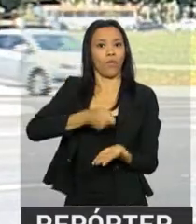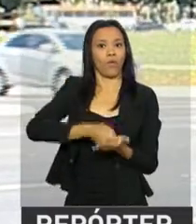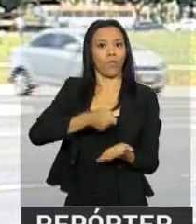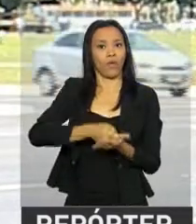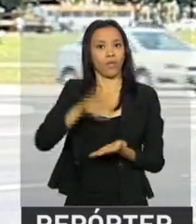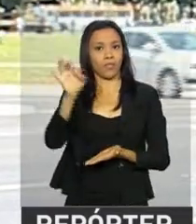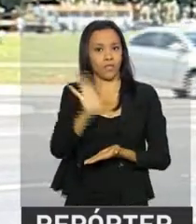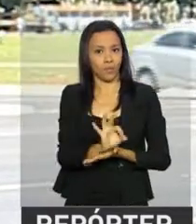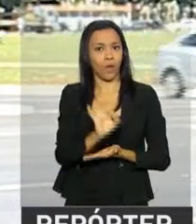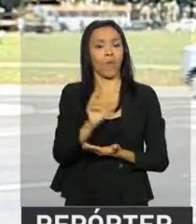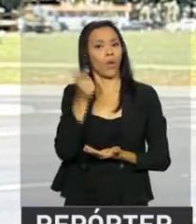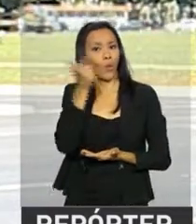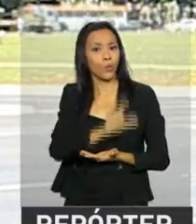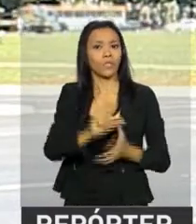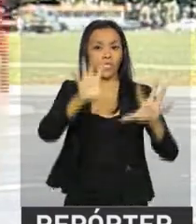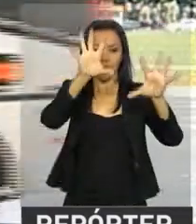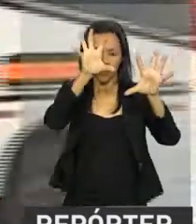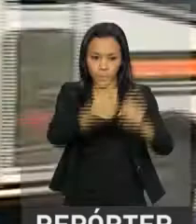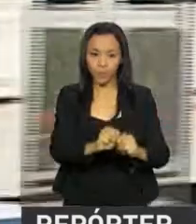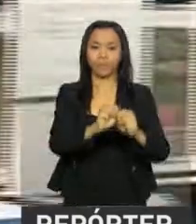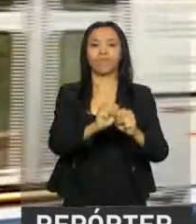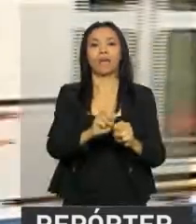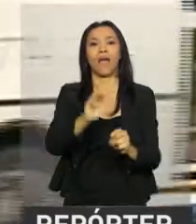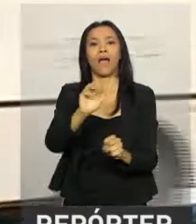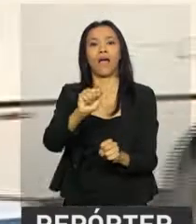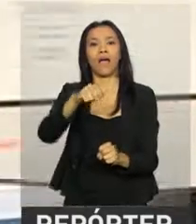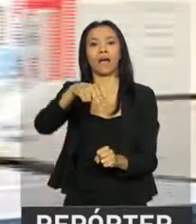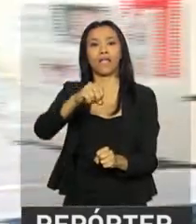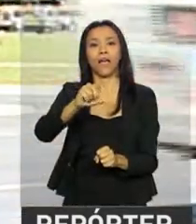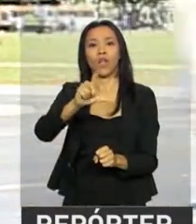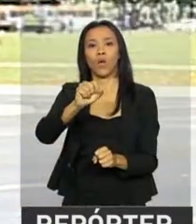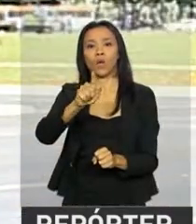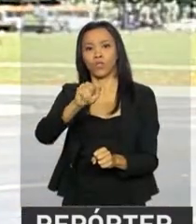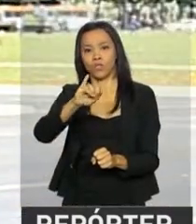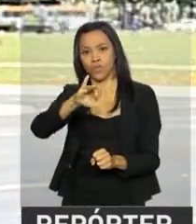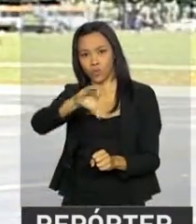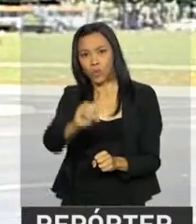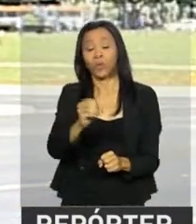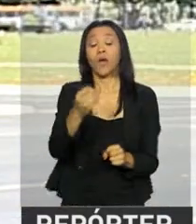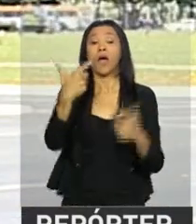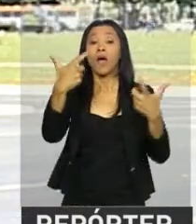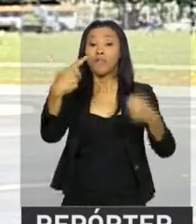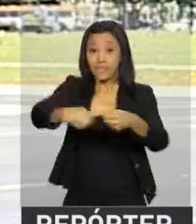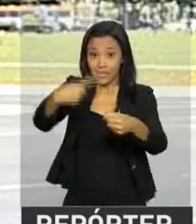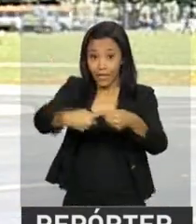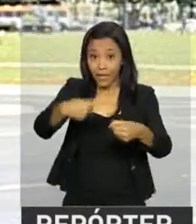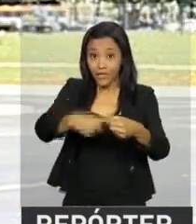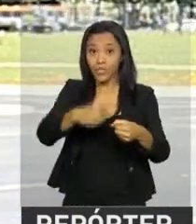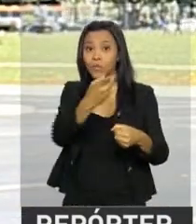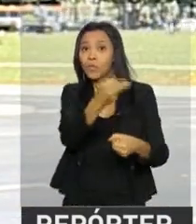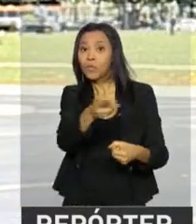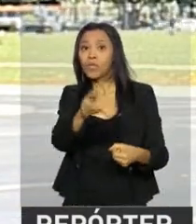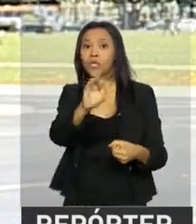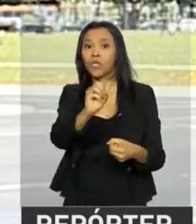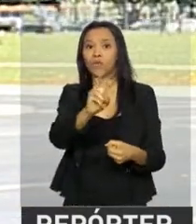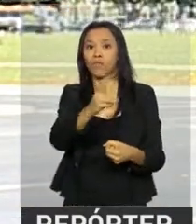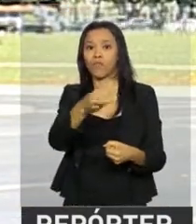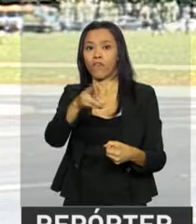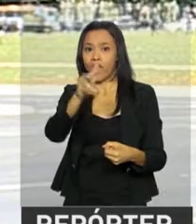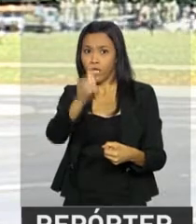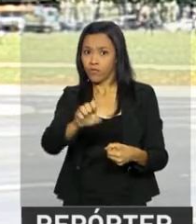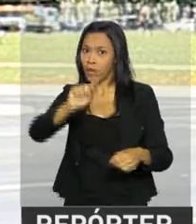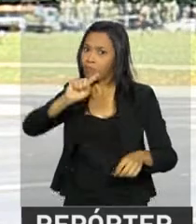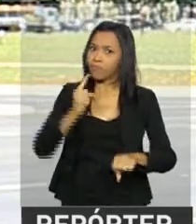aí para o desligamento da transmissão analógica. Em Rio Verde, a cidade de Goiânia, que sediou o teste piloto,